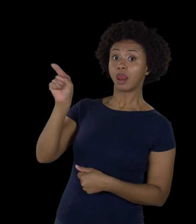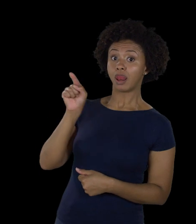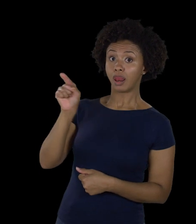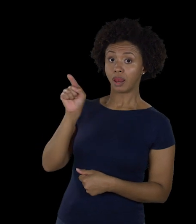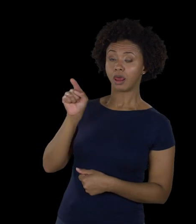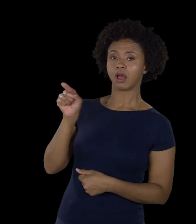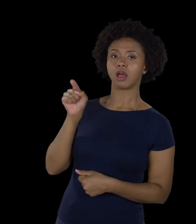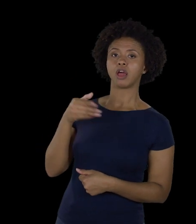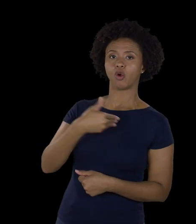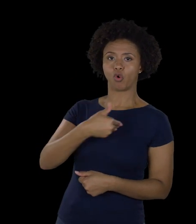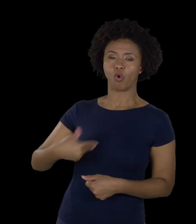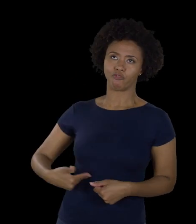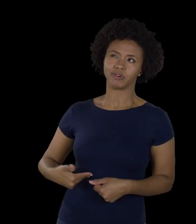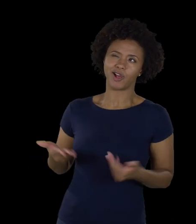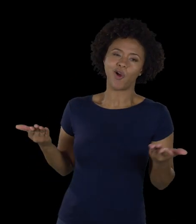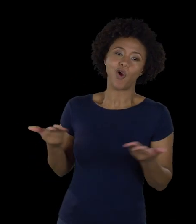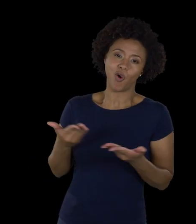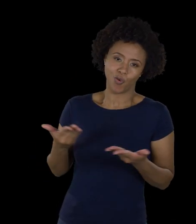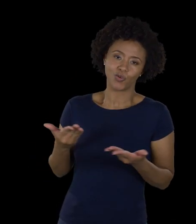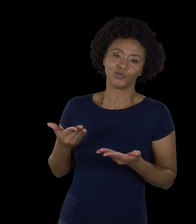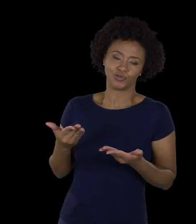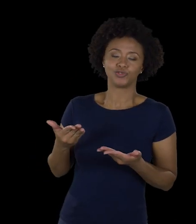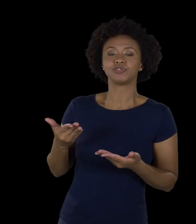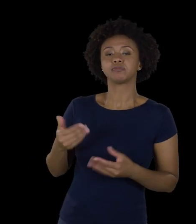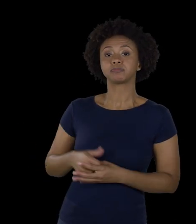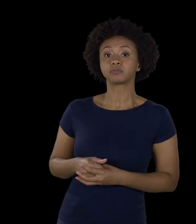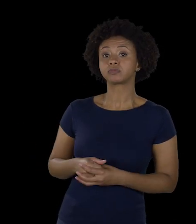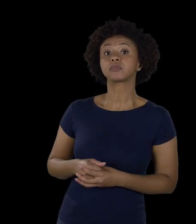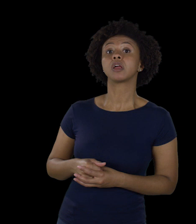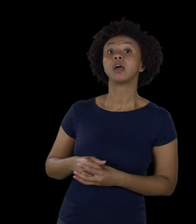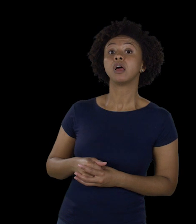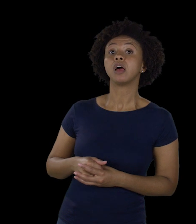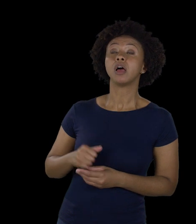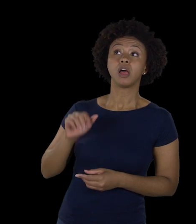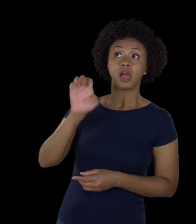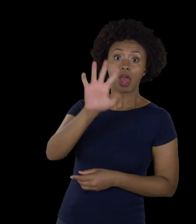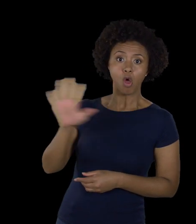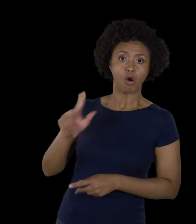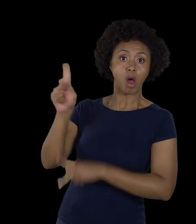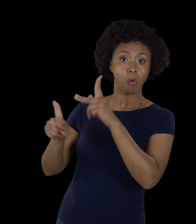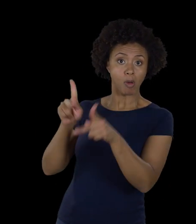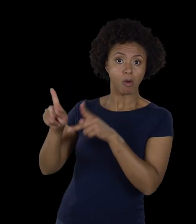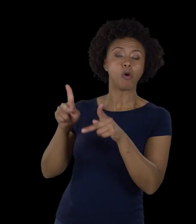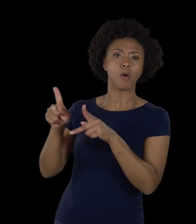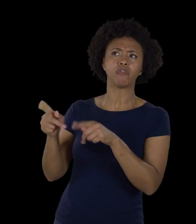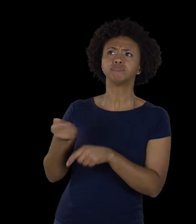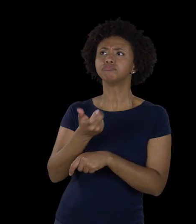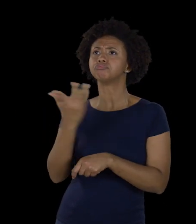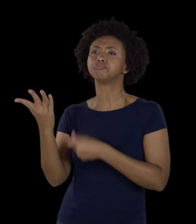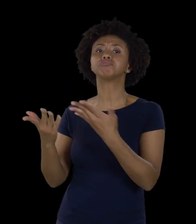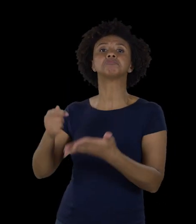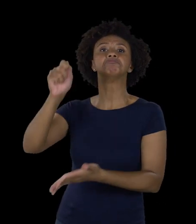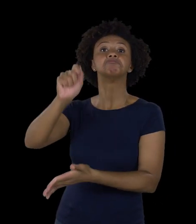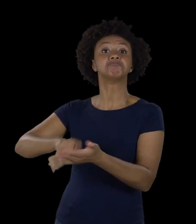ação do governo, já agora o Império, muitos europeus são convidados